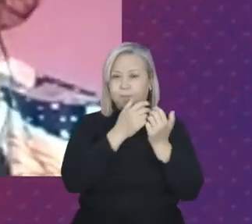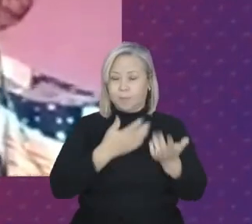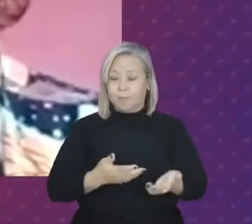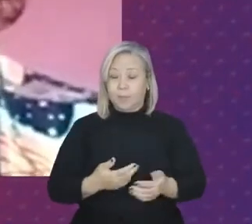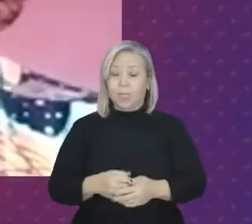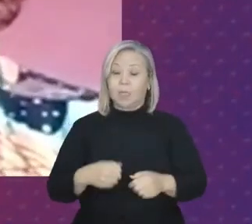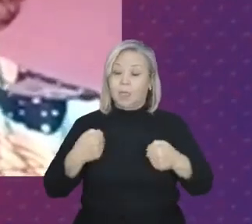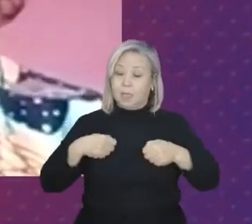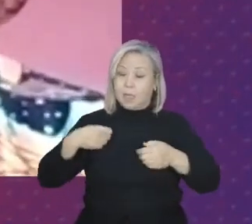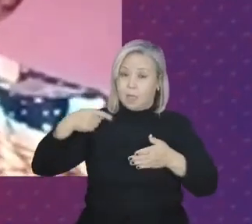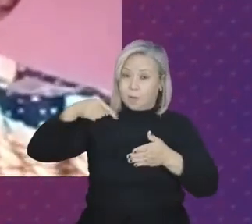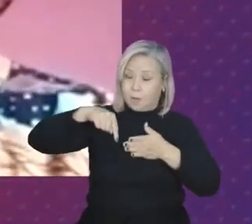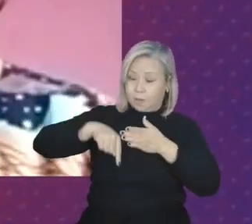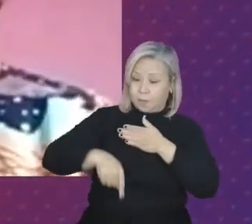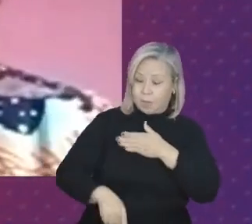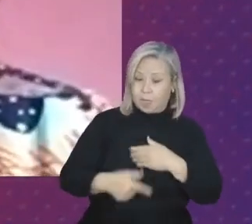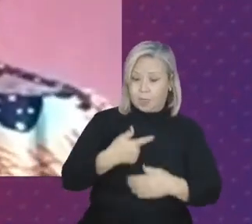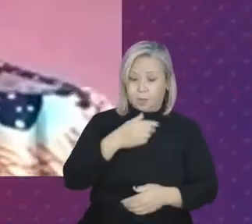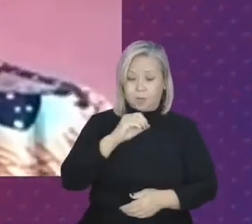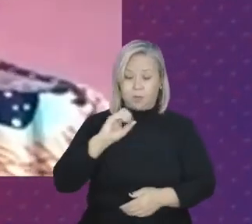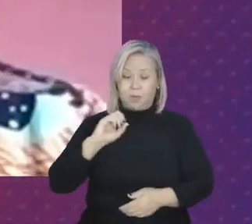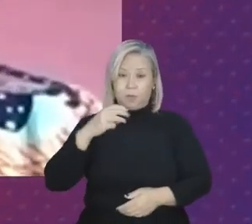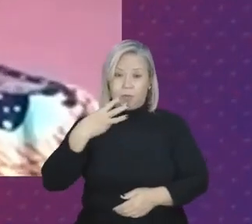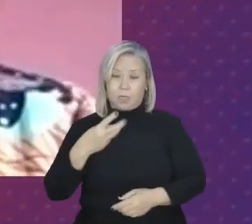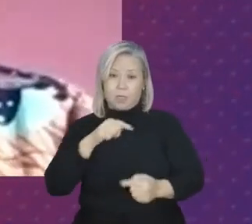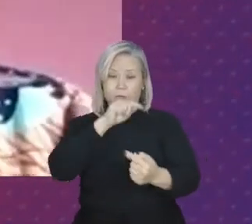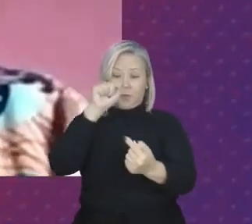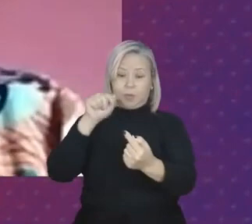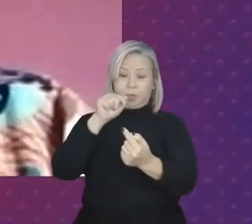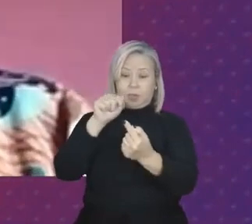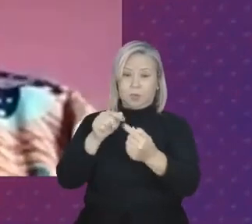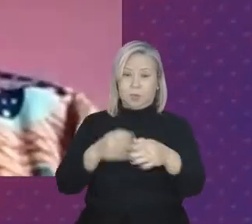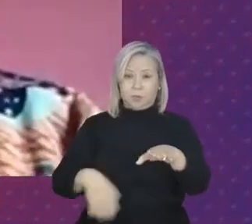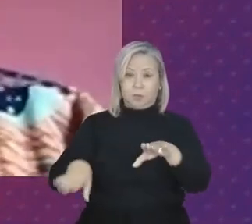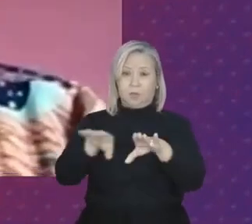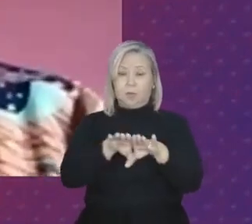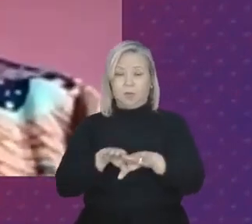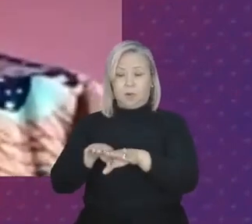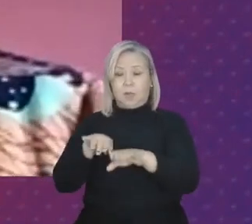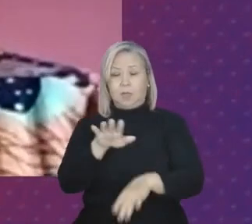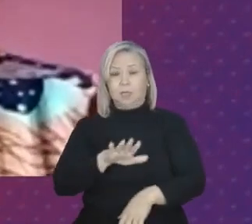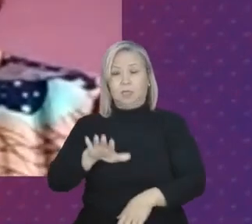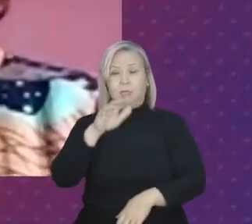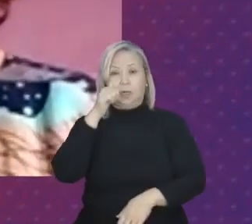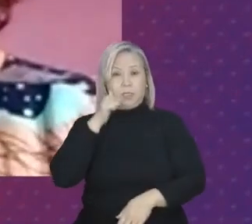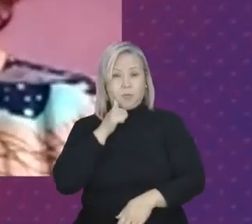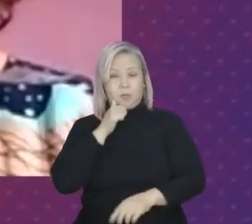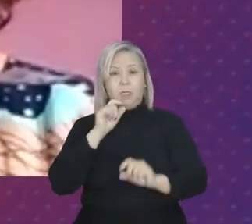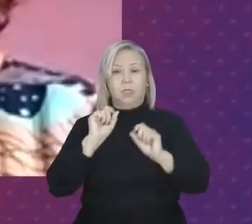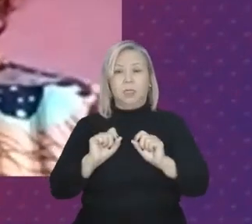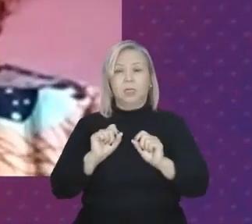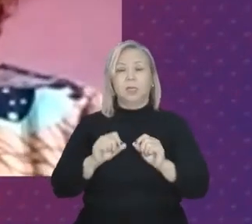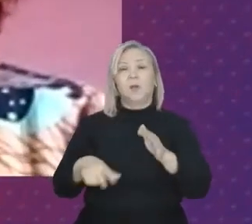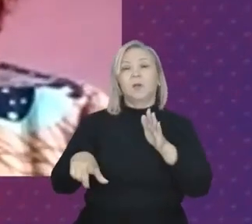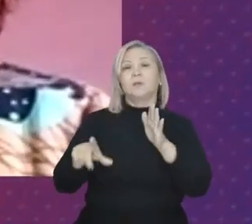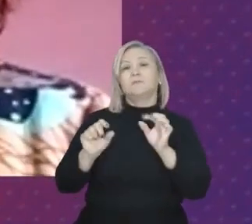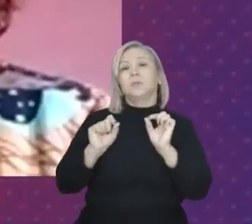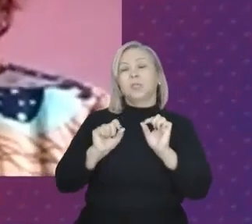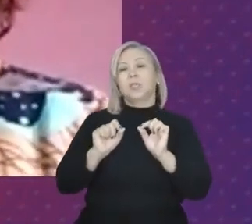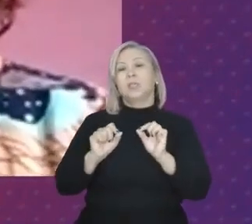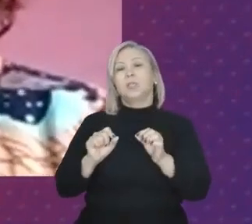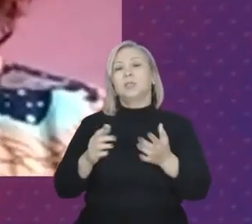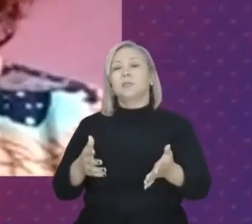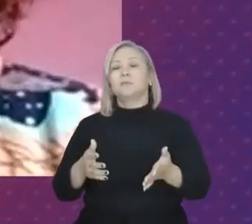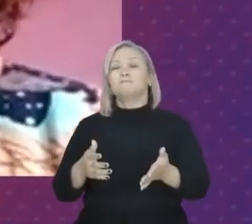fundada em 2003 com o objetivo de promover a igualdade entre homens e mulheres e combater todas as formas de preconceito e